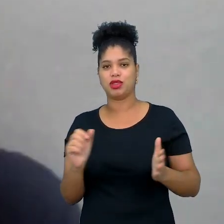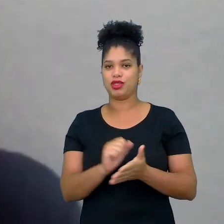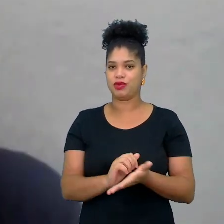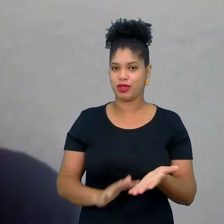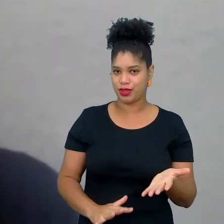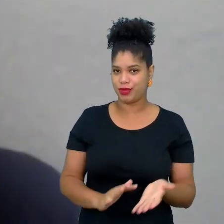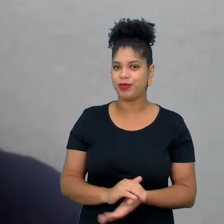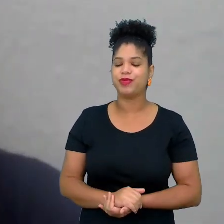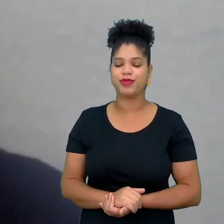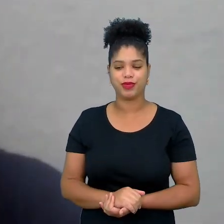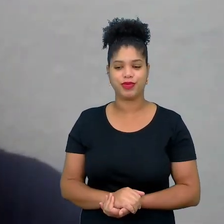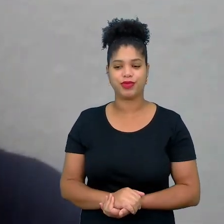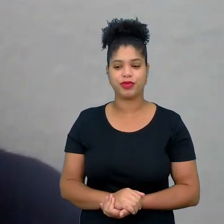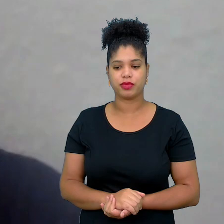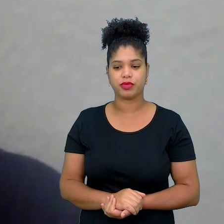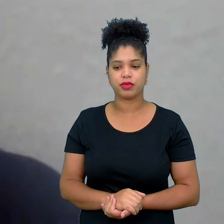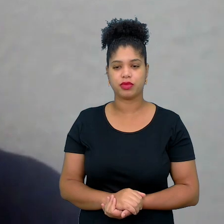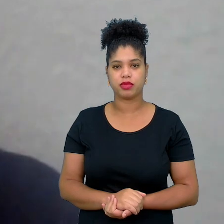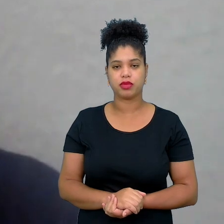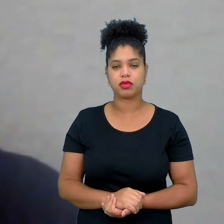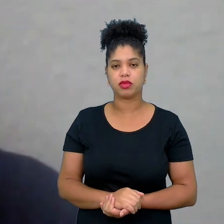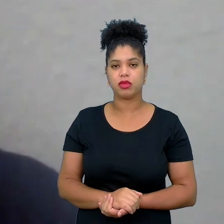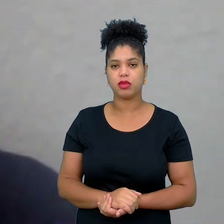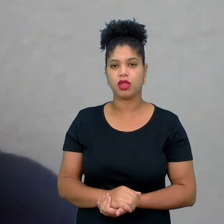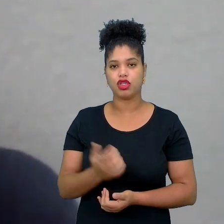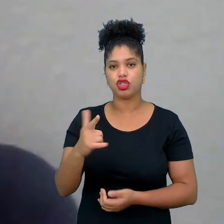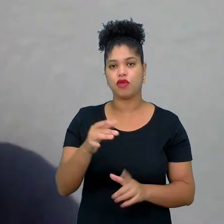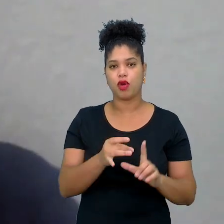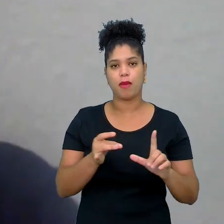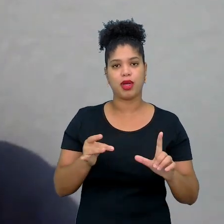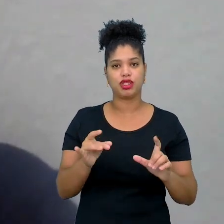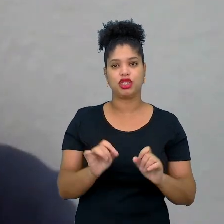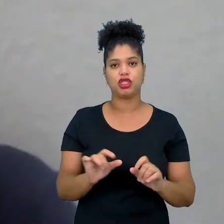atividade. Bom, vou compartilhar novamente.